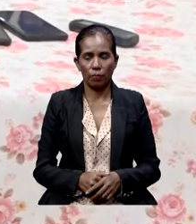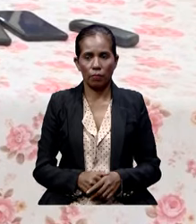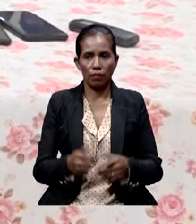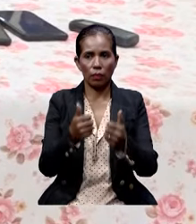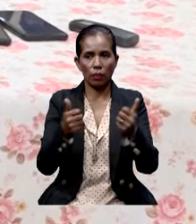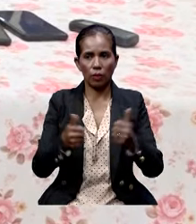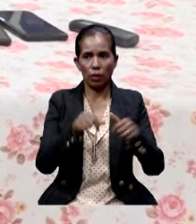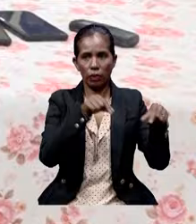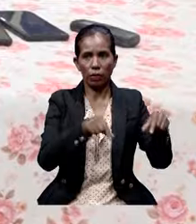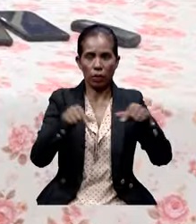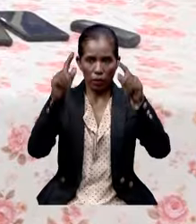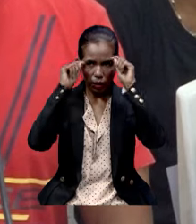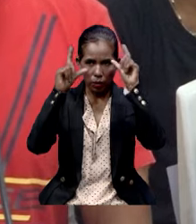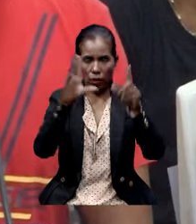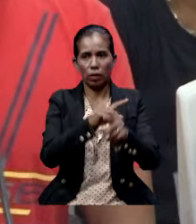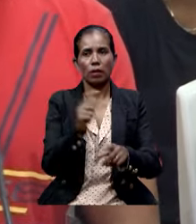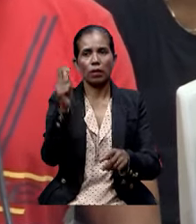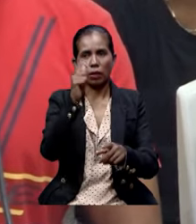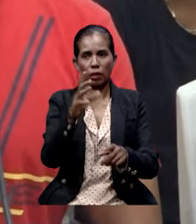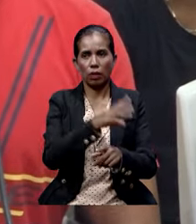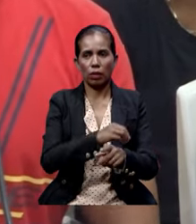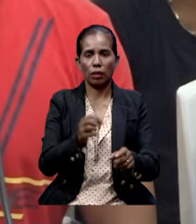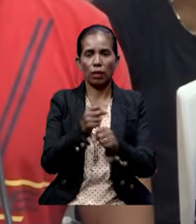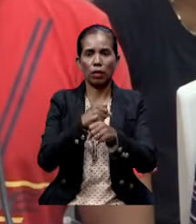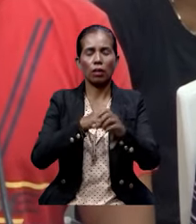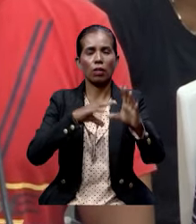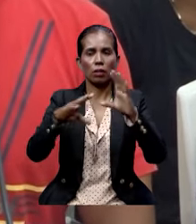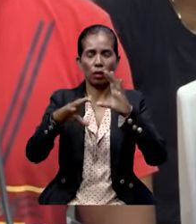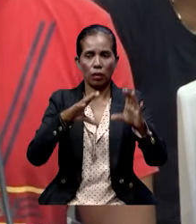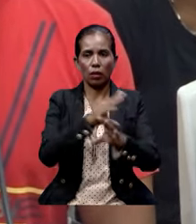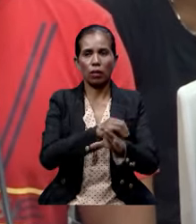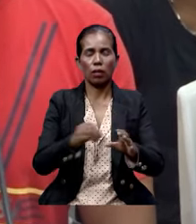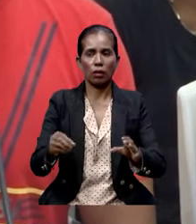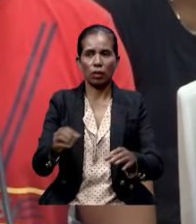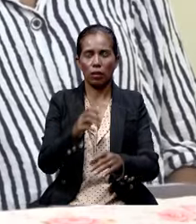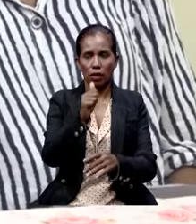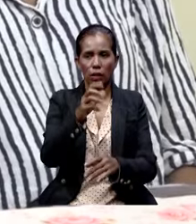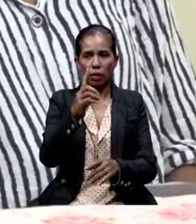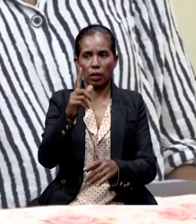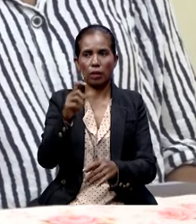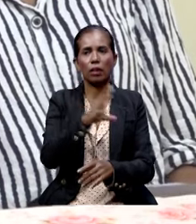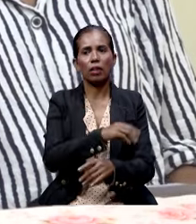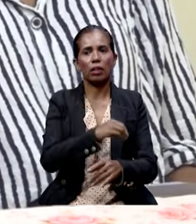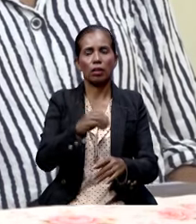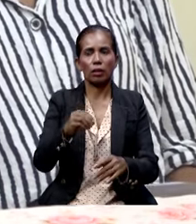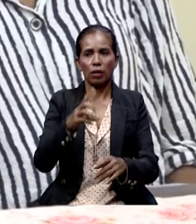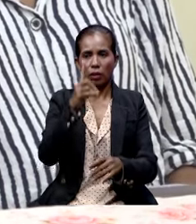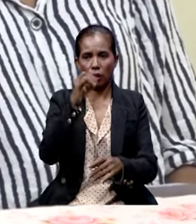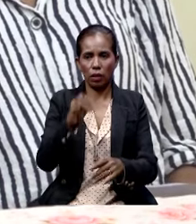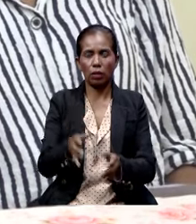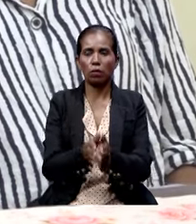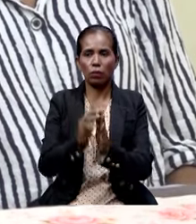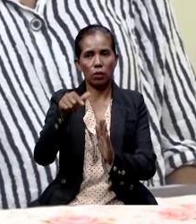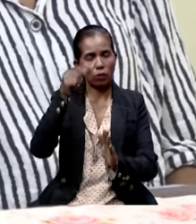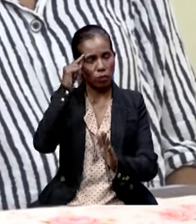Associação Deficiência Timor-Leste Terçané realiza comunicado imprensa e a Salão ADTL Mascarinha Strili, onde o russo